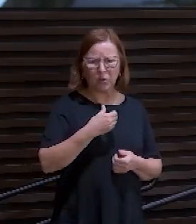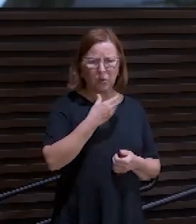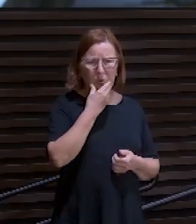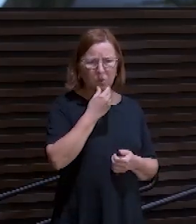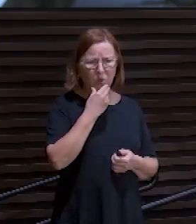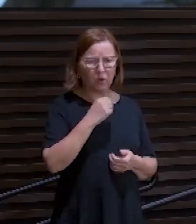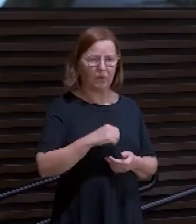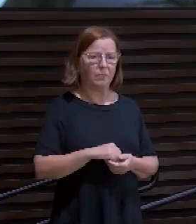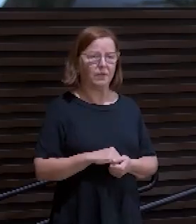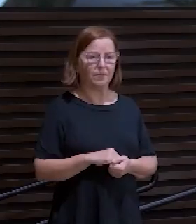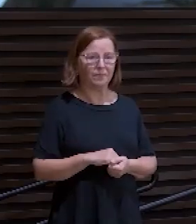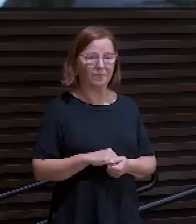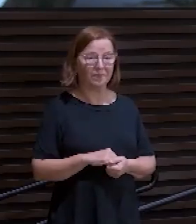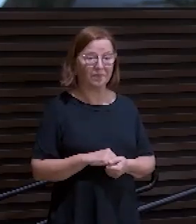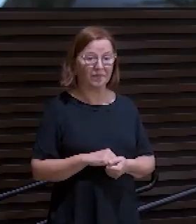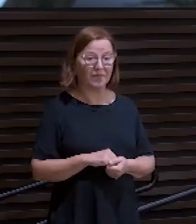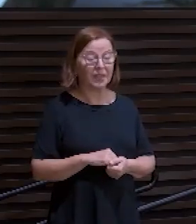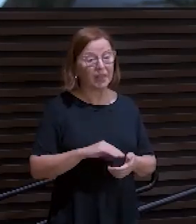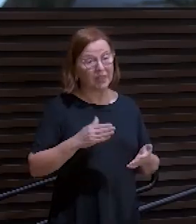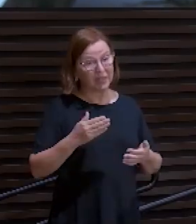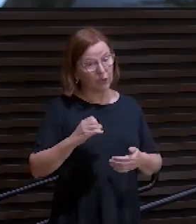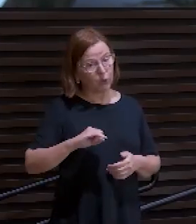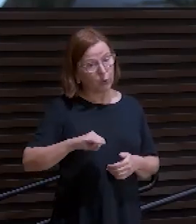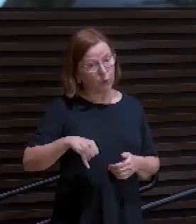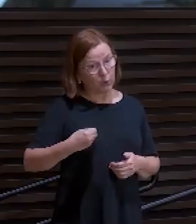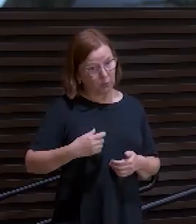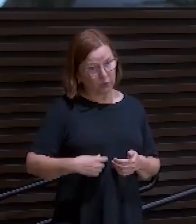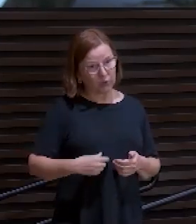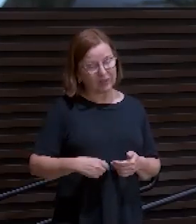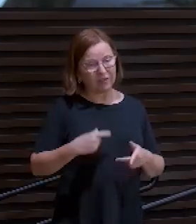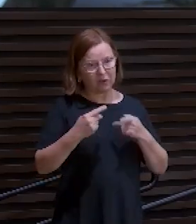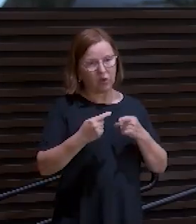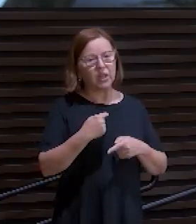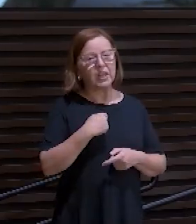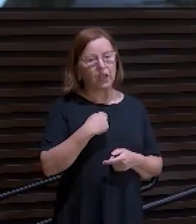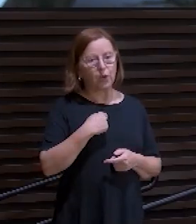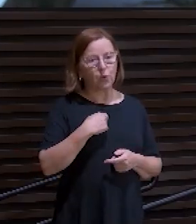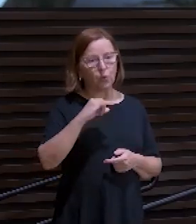E ele tem que se revelar: eu sou José.